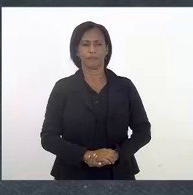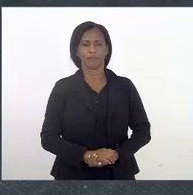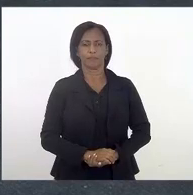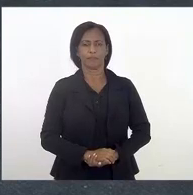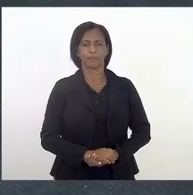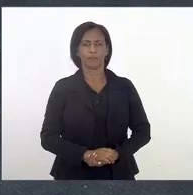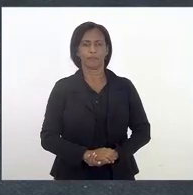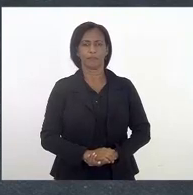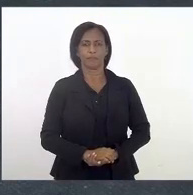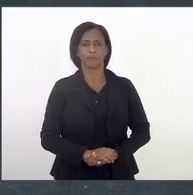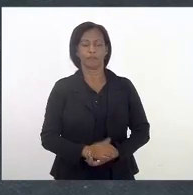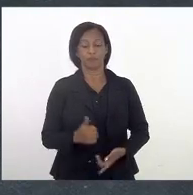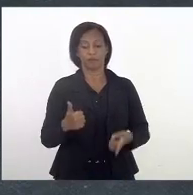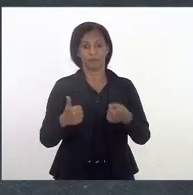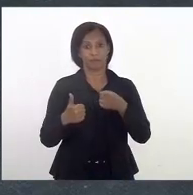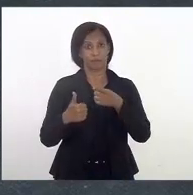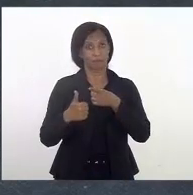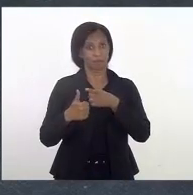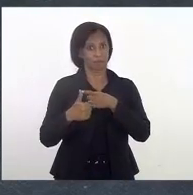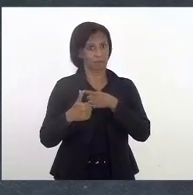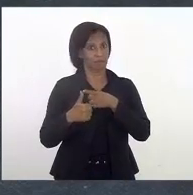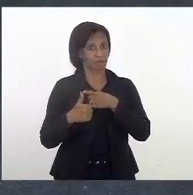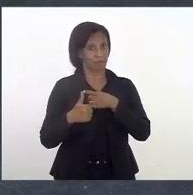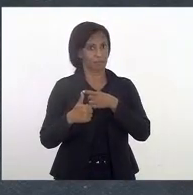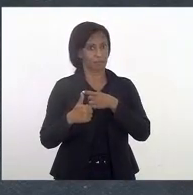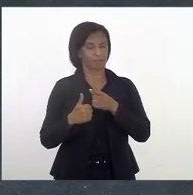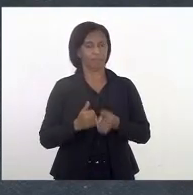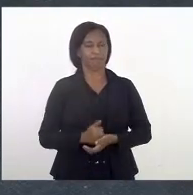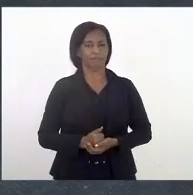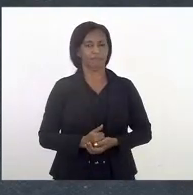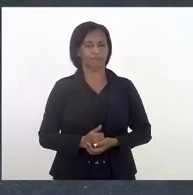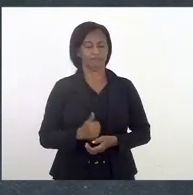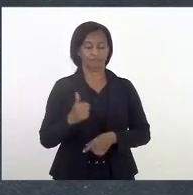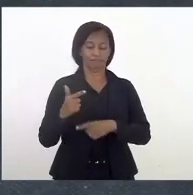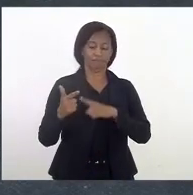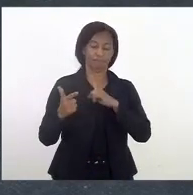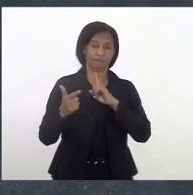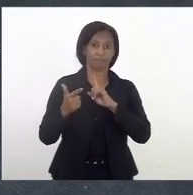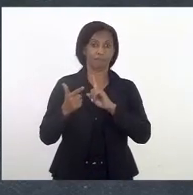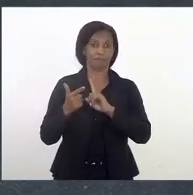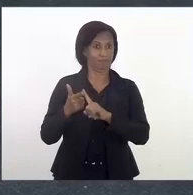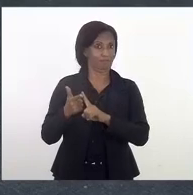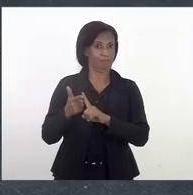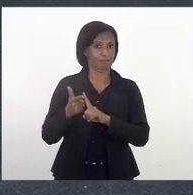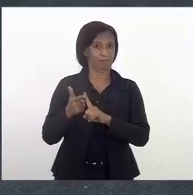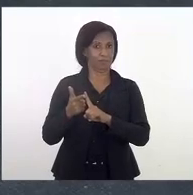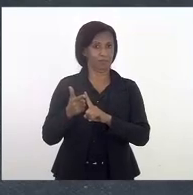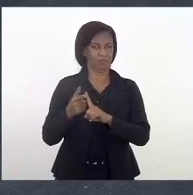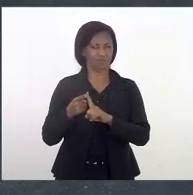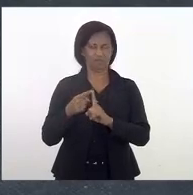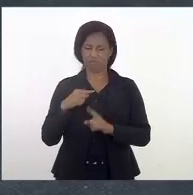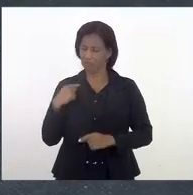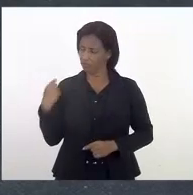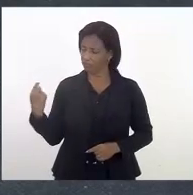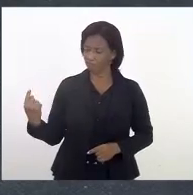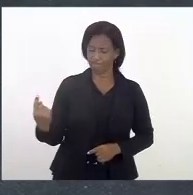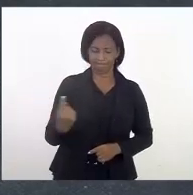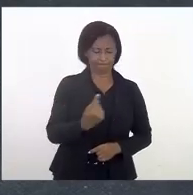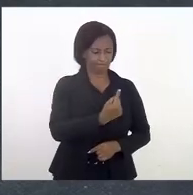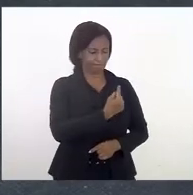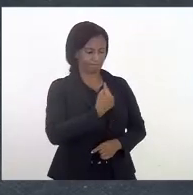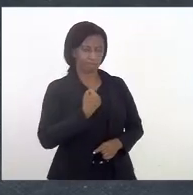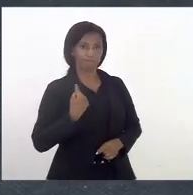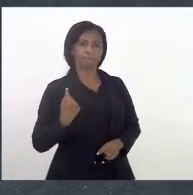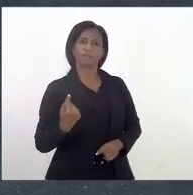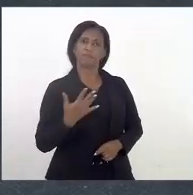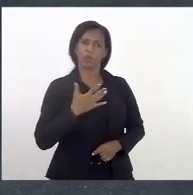o primeiro primeiro. Segundo a todos nós e